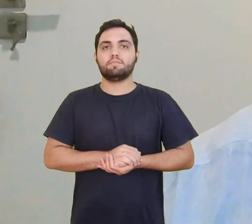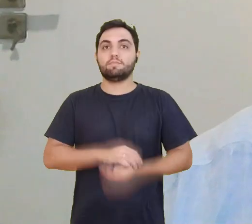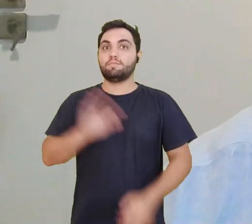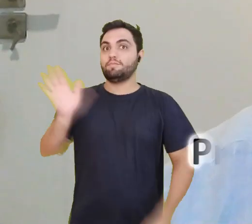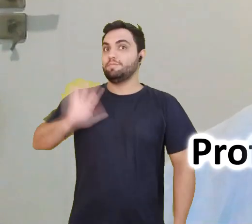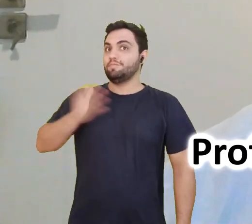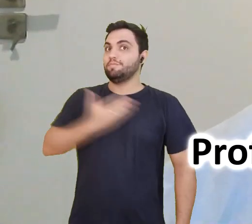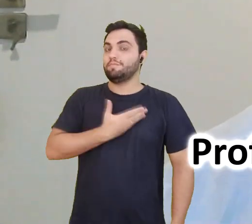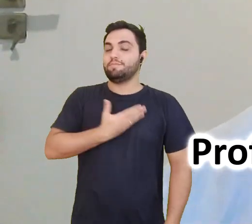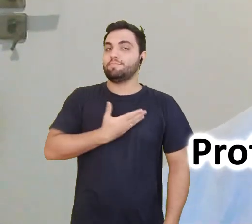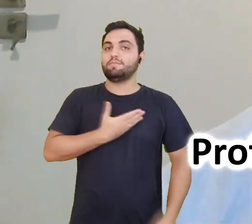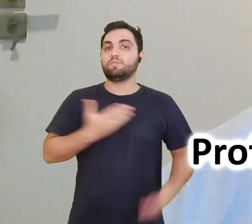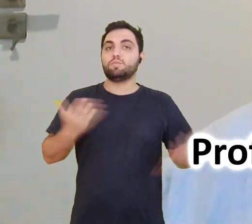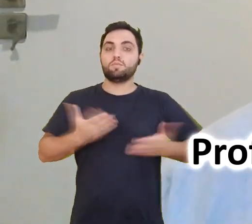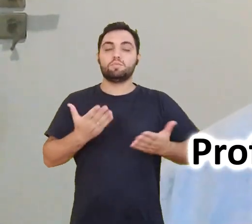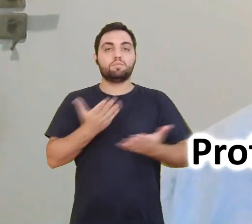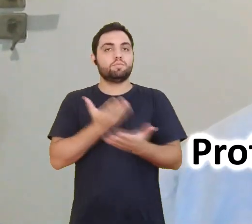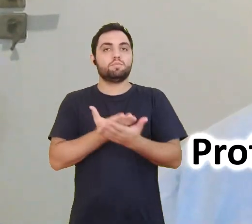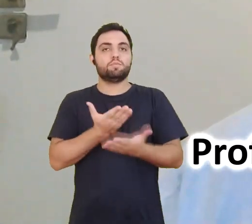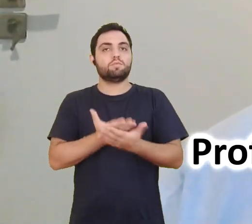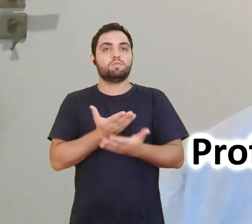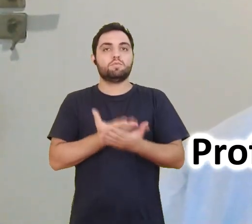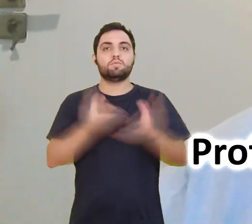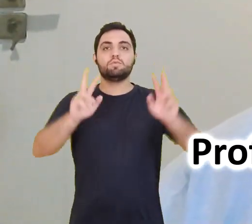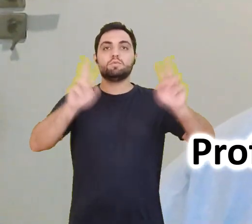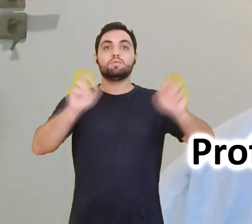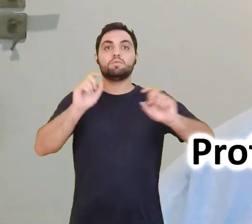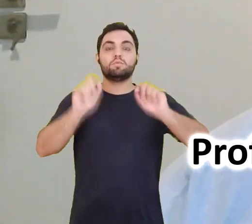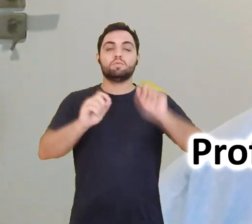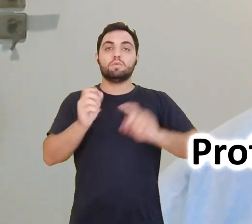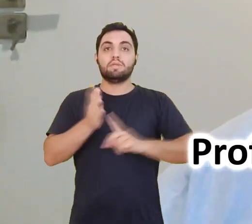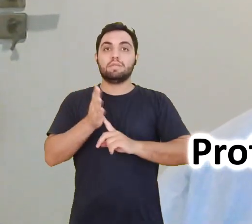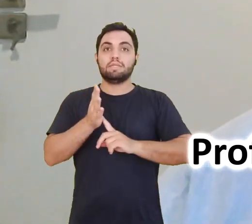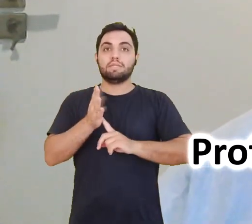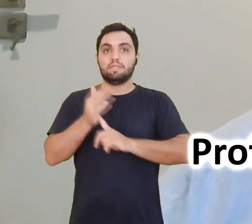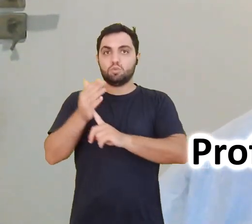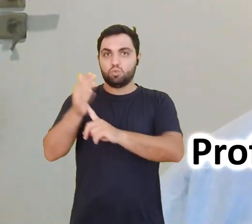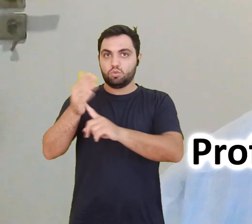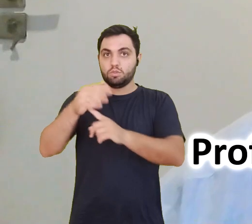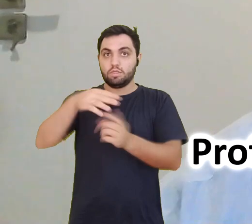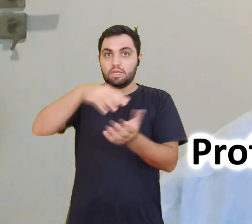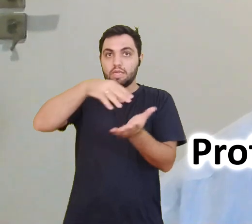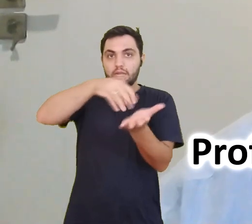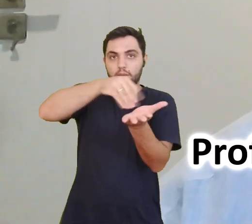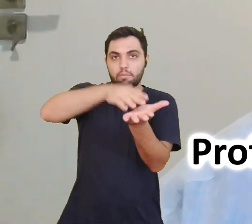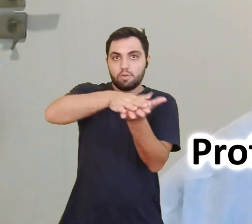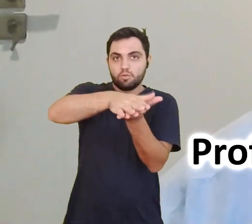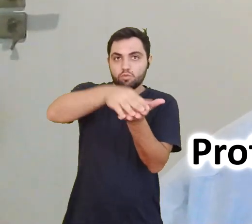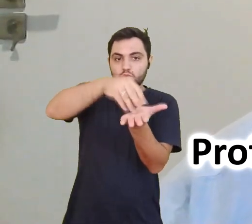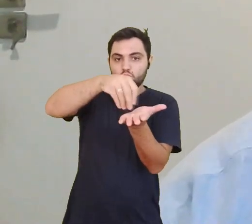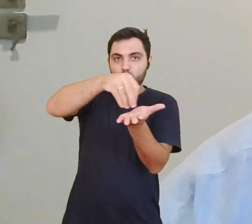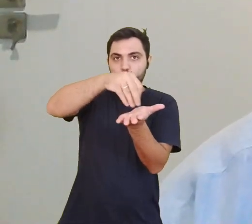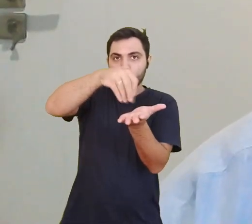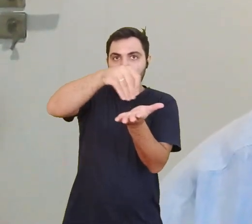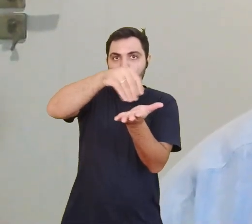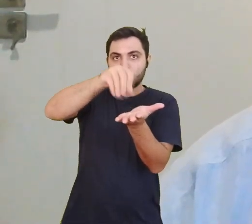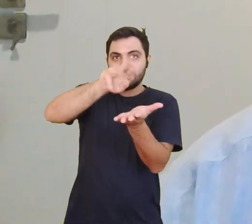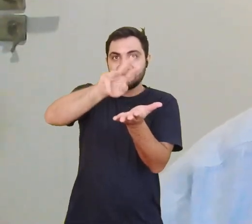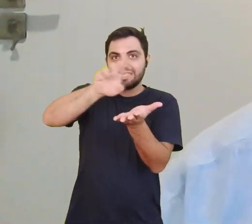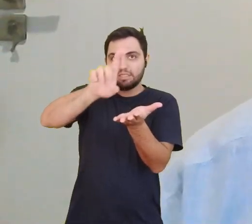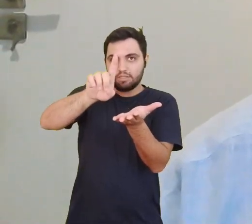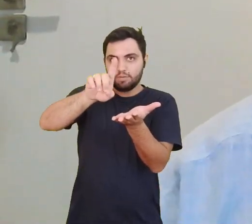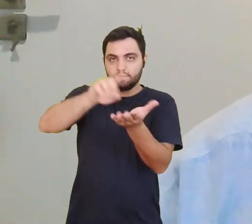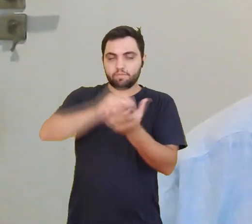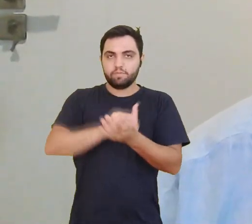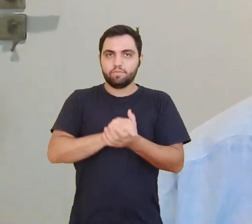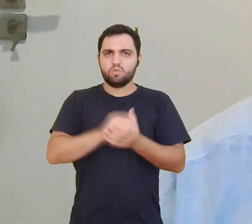Olá, amigos! Nós vamos falar sobre a técnica de impressão em 3 dimensões através das impressoras 3D. O